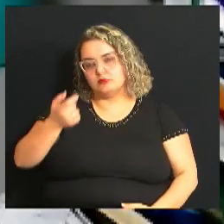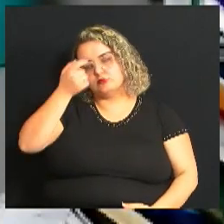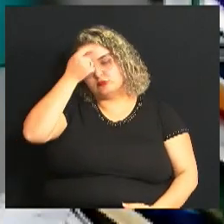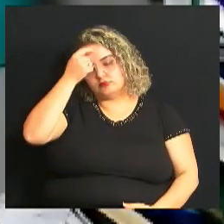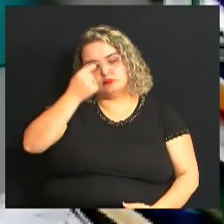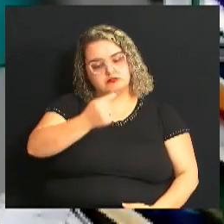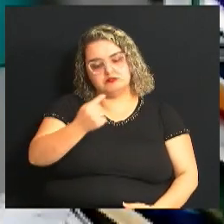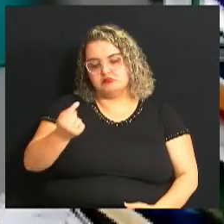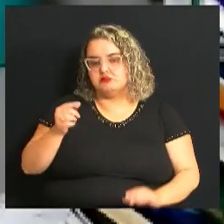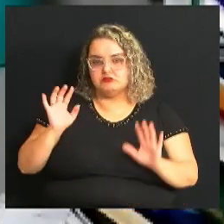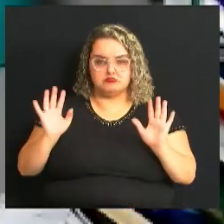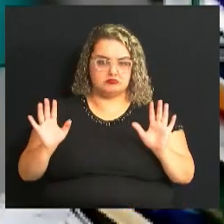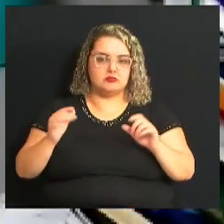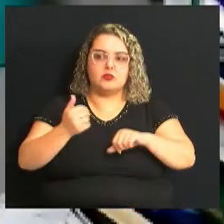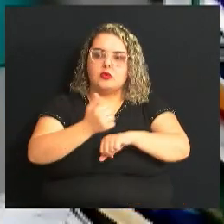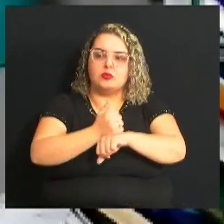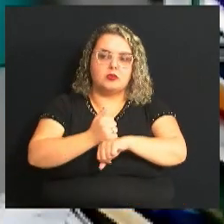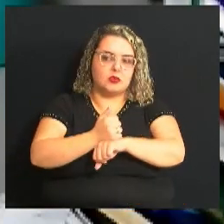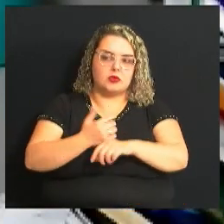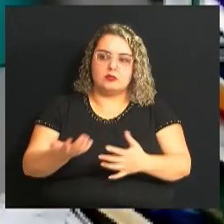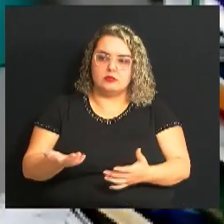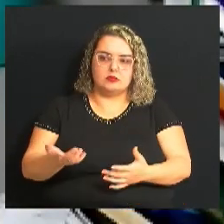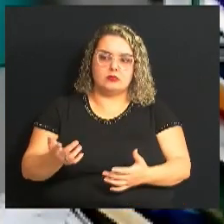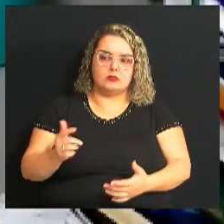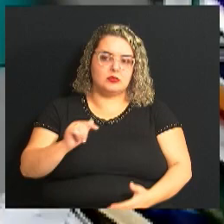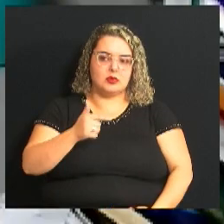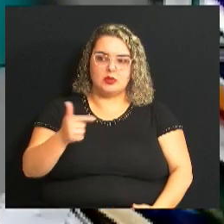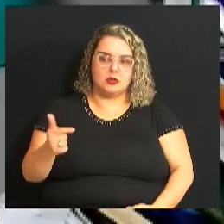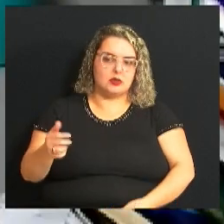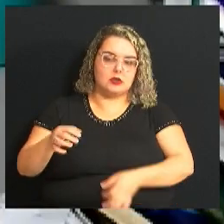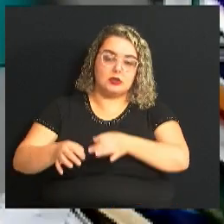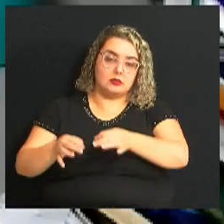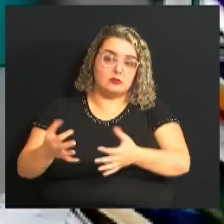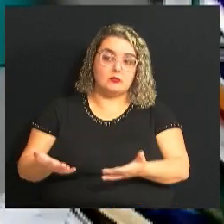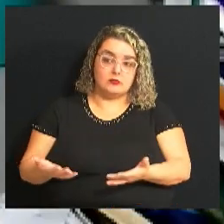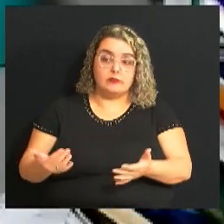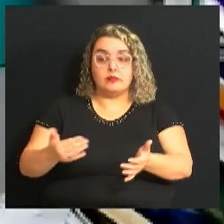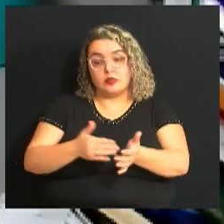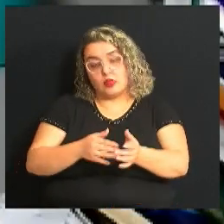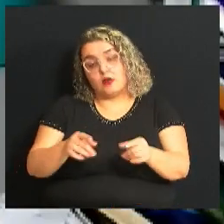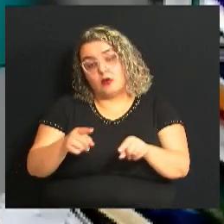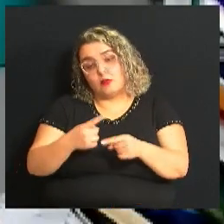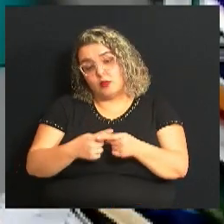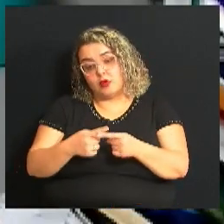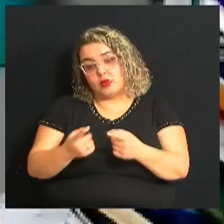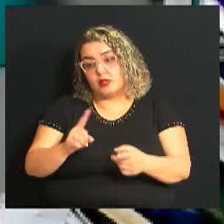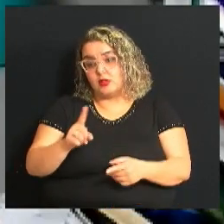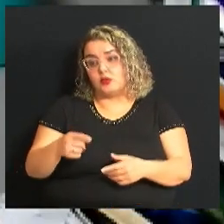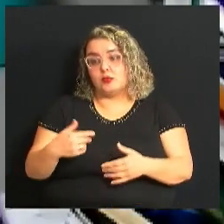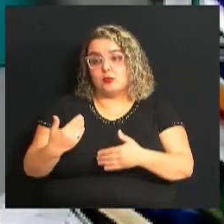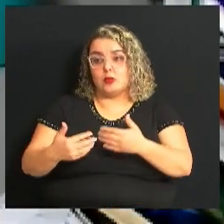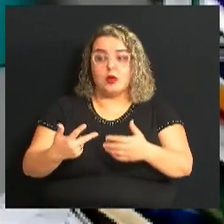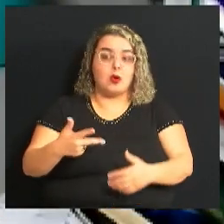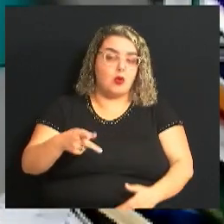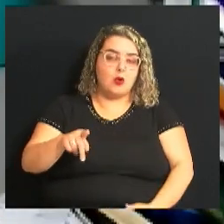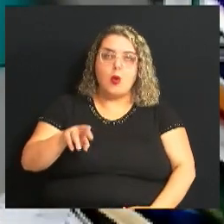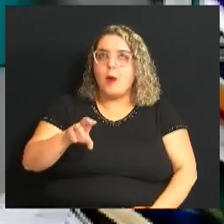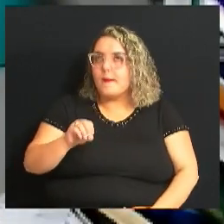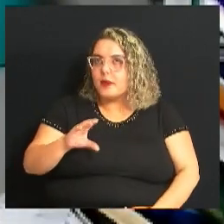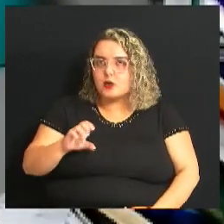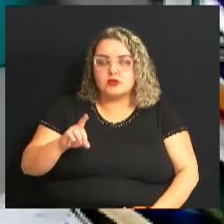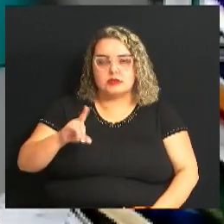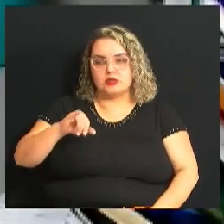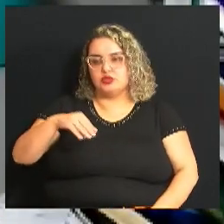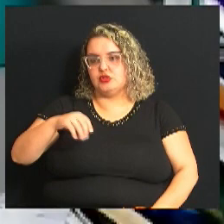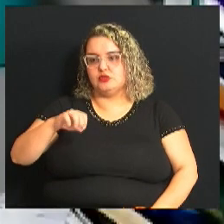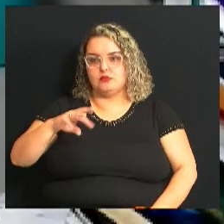individual ali do profissional e isso não gera judicialização. Até porque não é um procedimento que só pode ser realizado